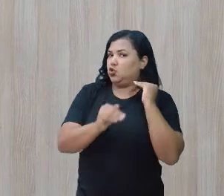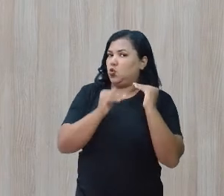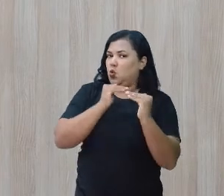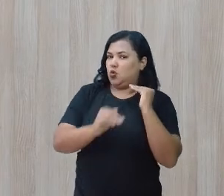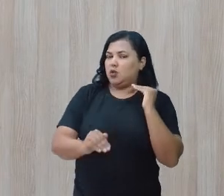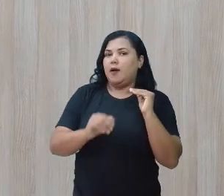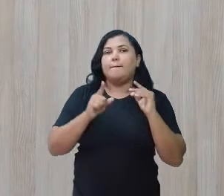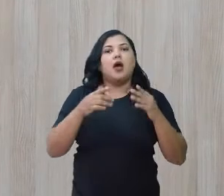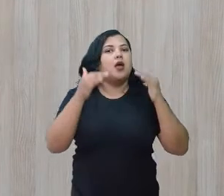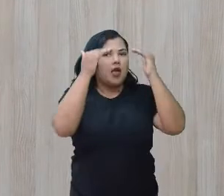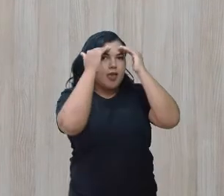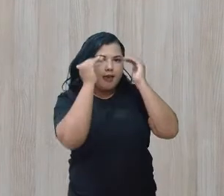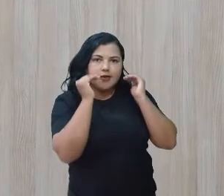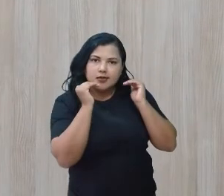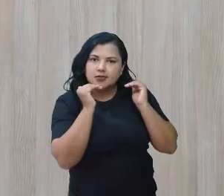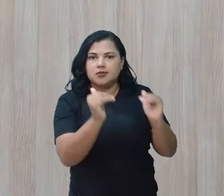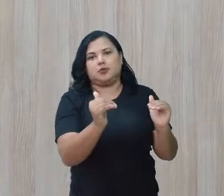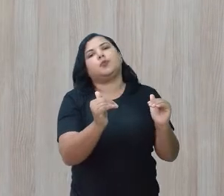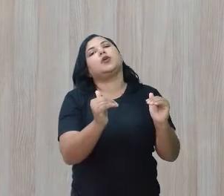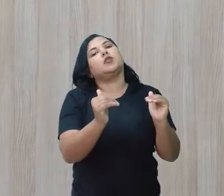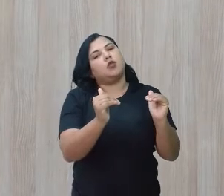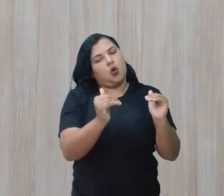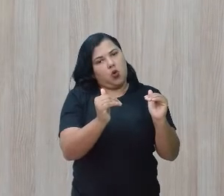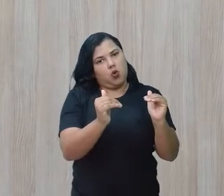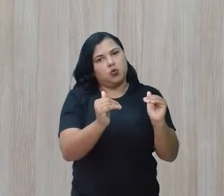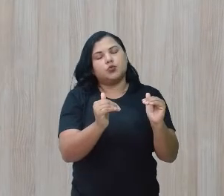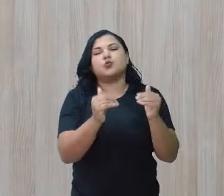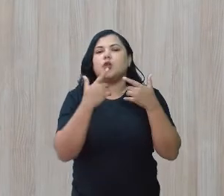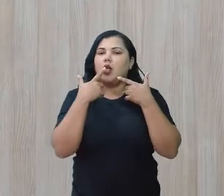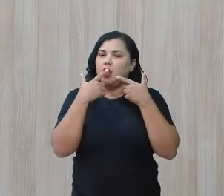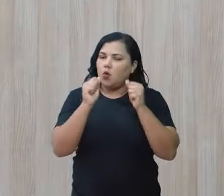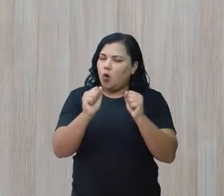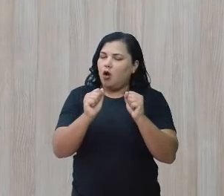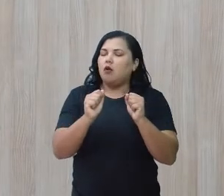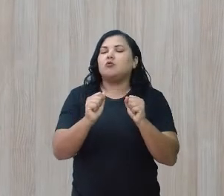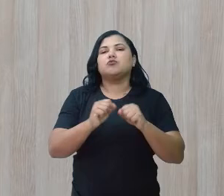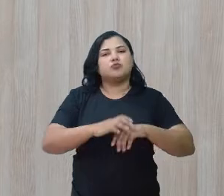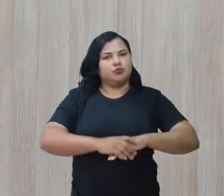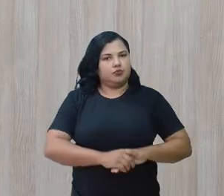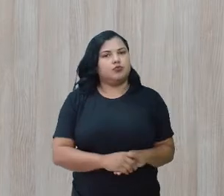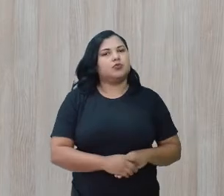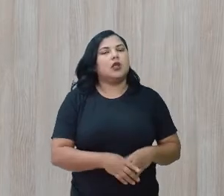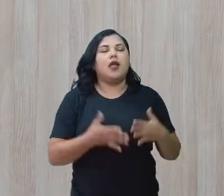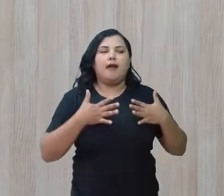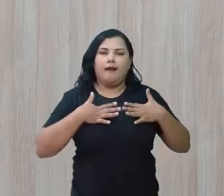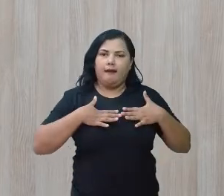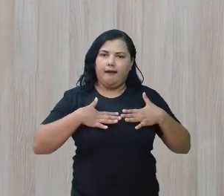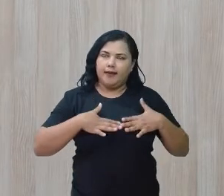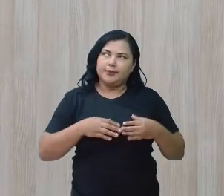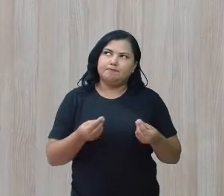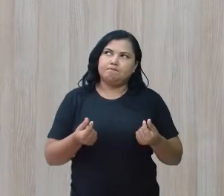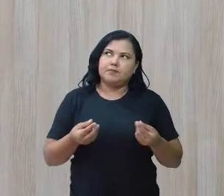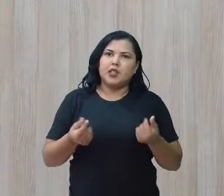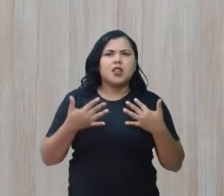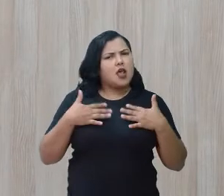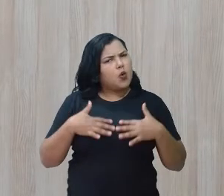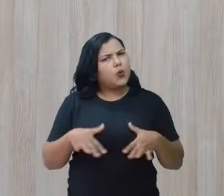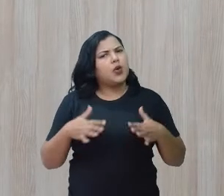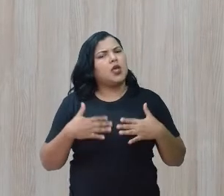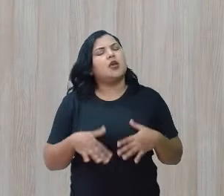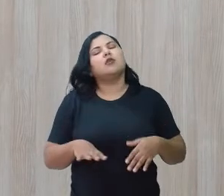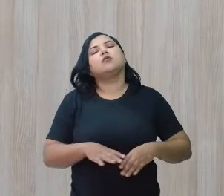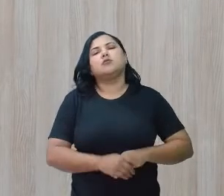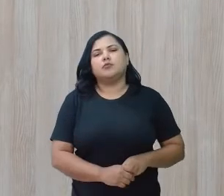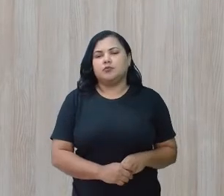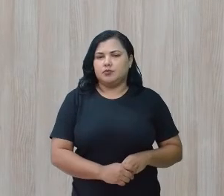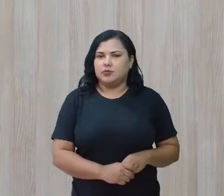fazer tudo isso com uma linguagem, se não amena, mas talvez um pouco mais assim, tranquila,